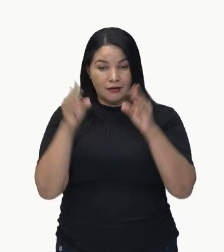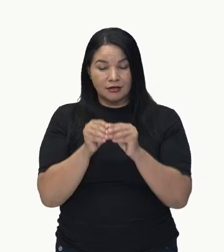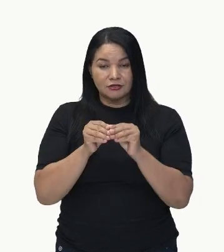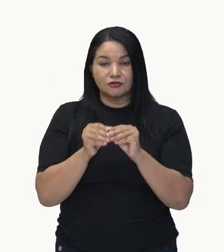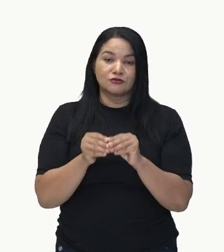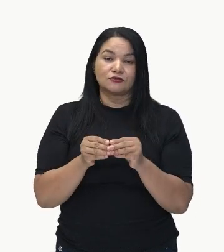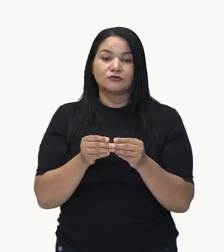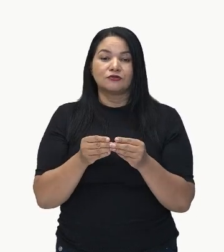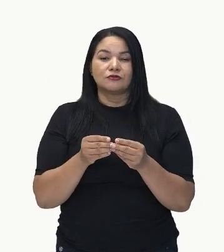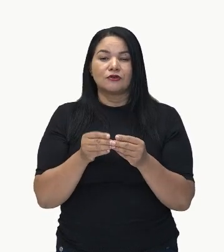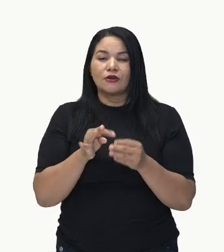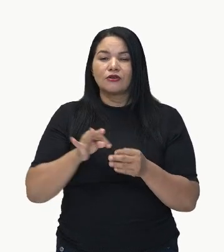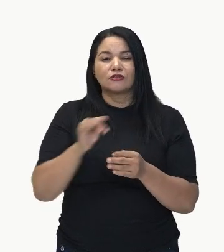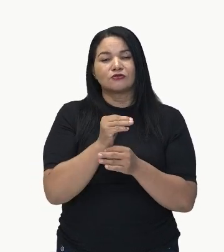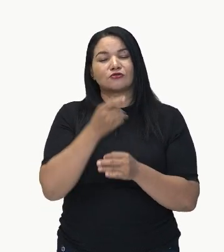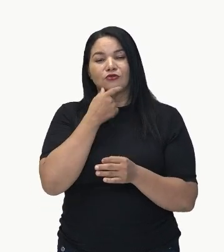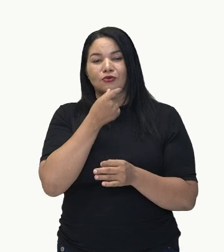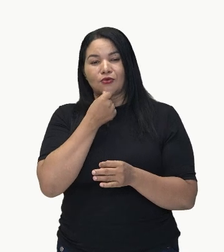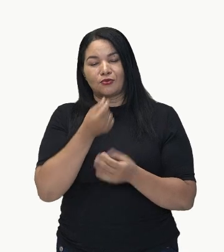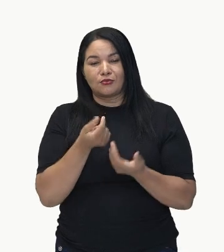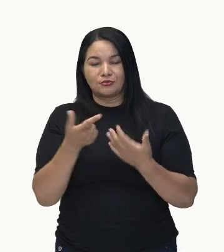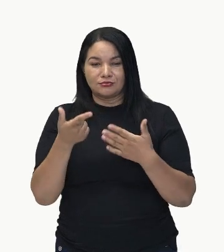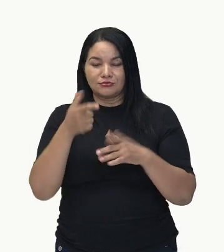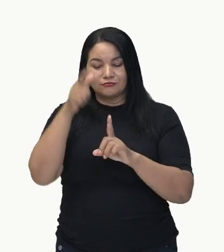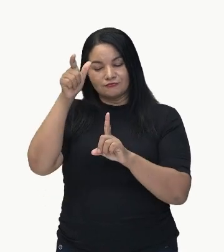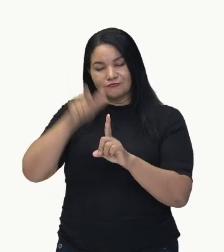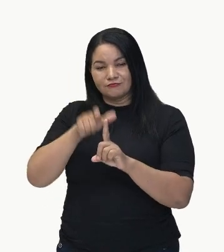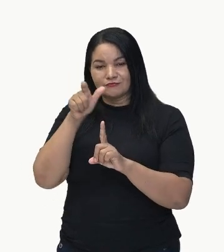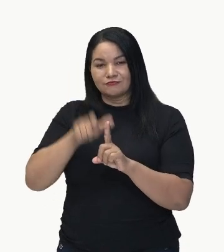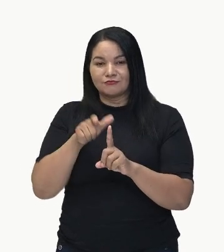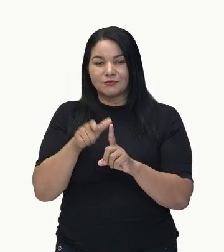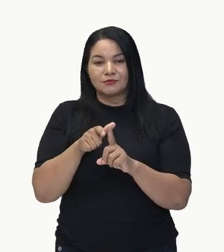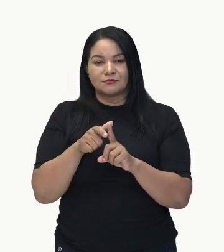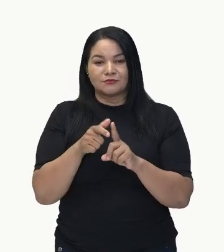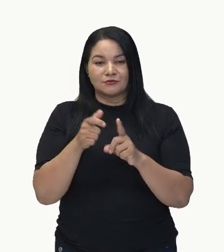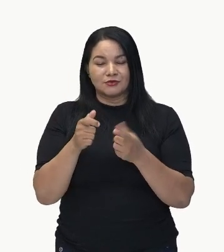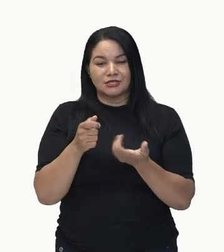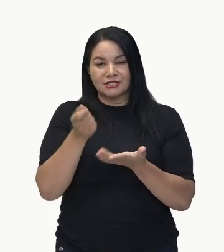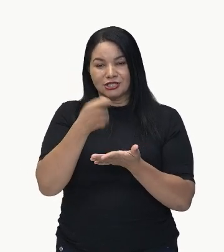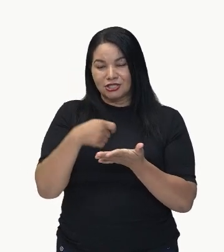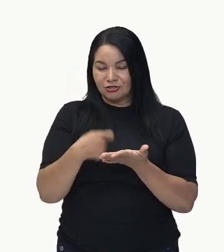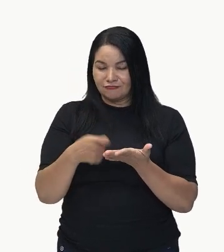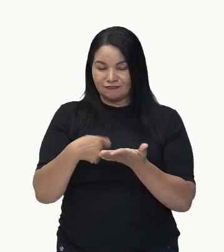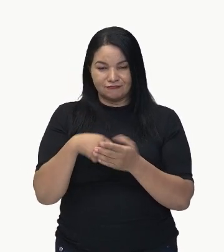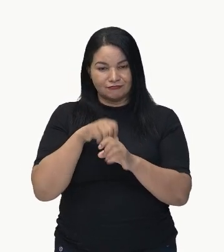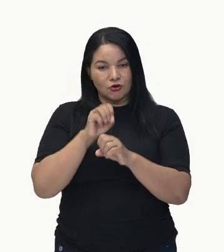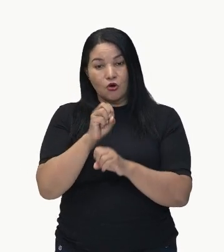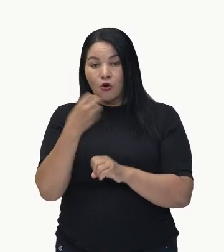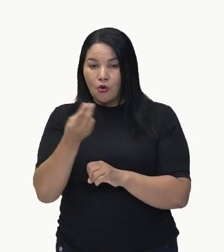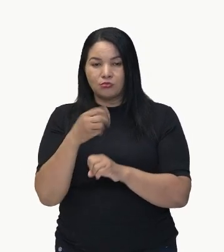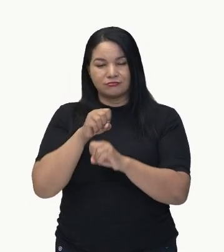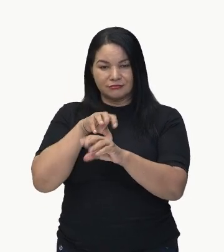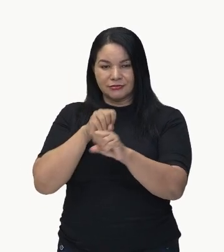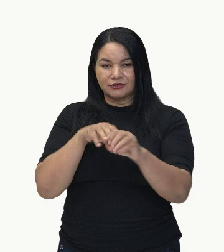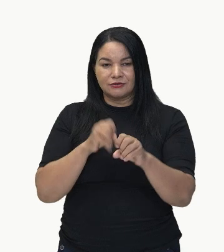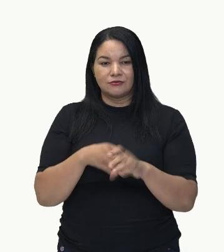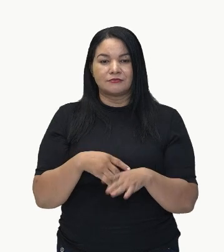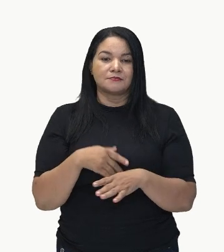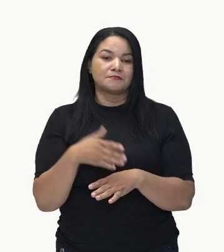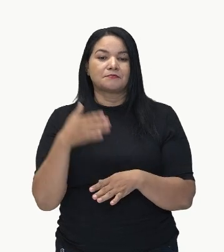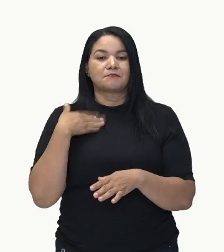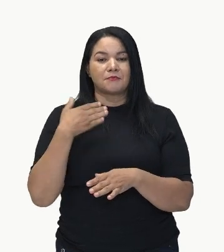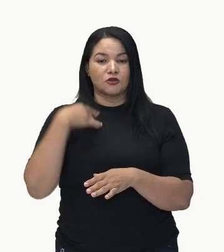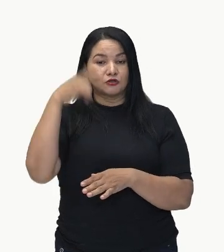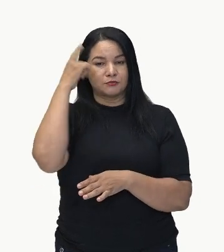certa forma, aquilo que este heterônimo prega, né? E os meus pensamentos são